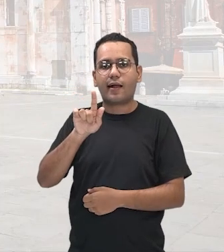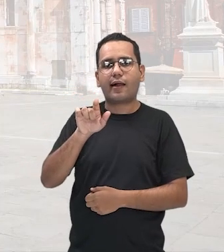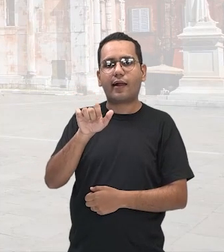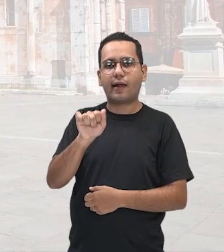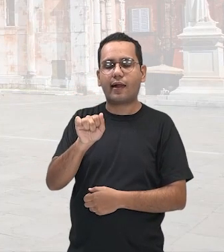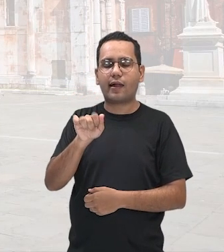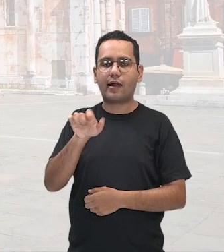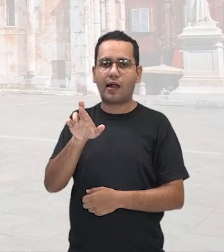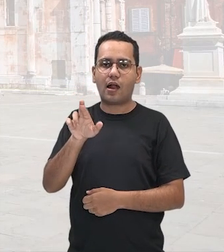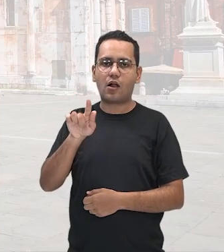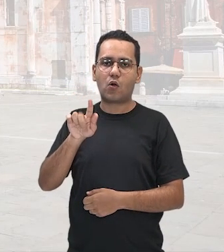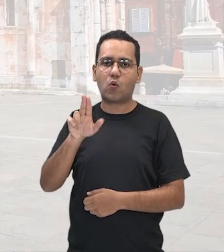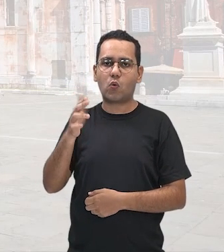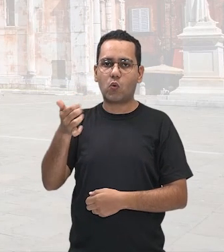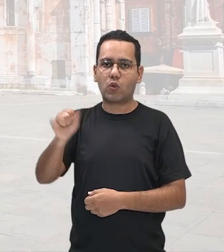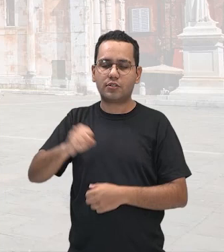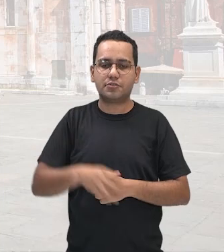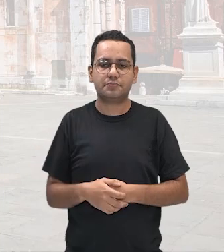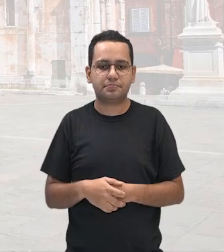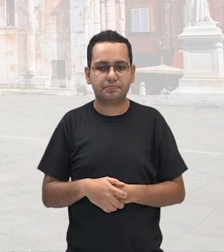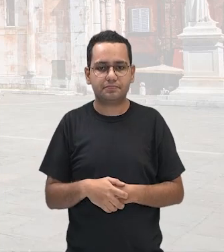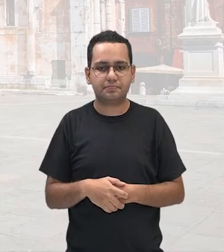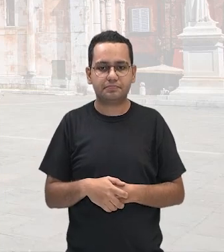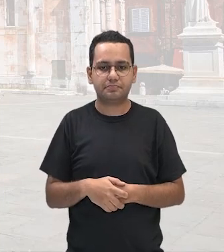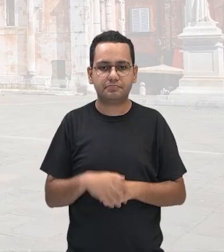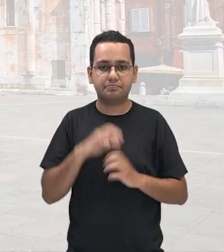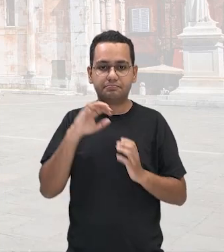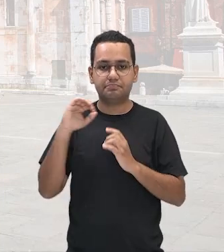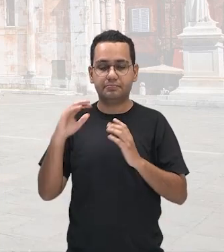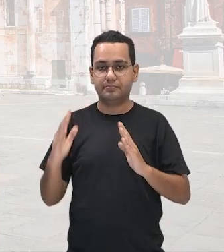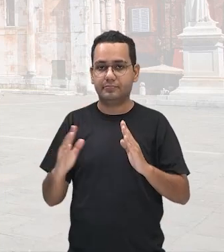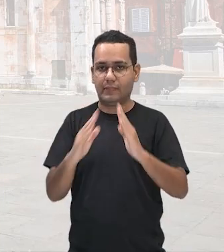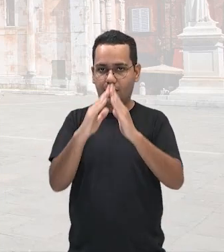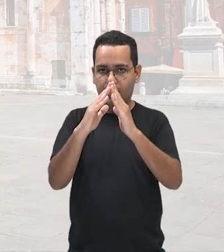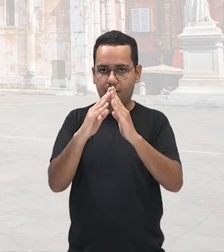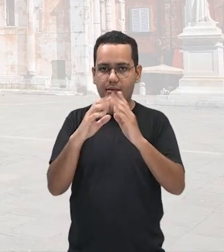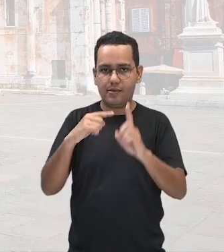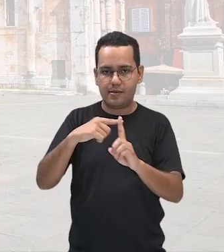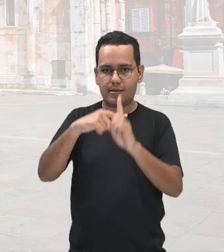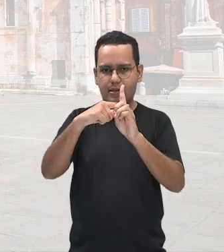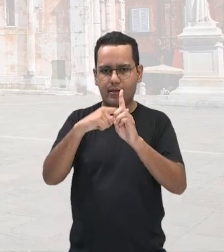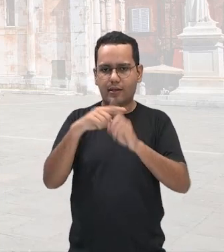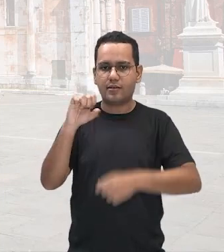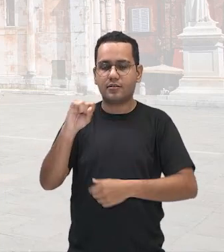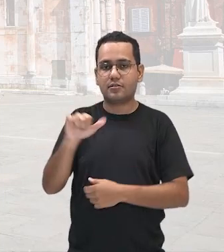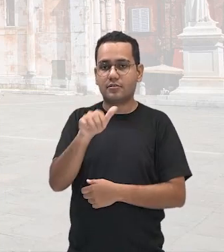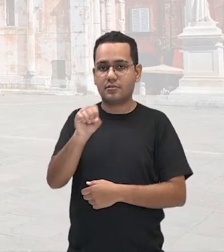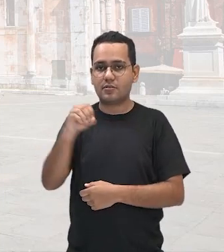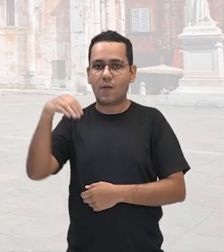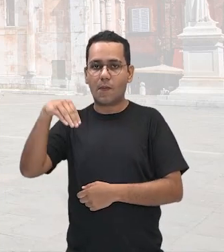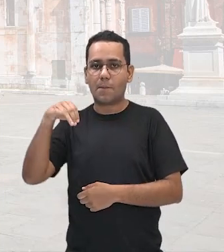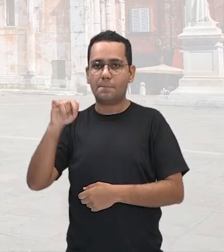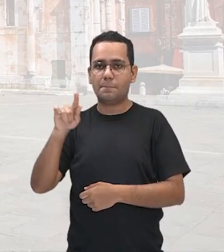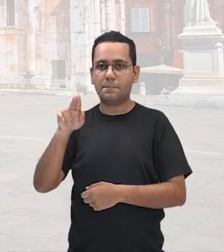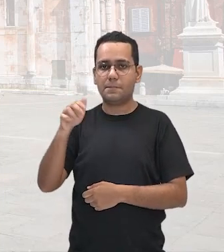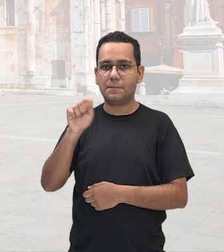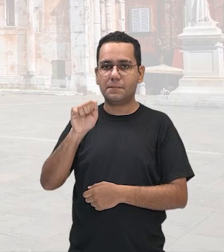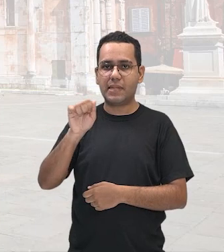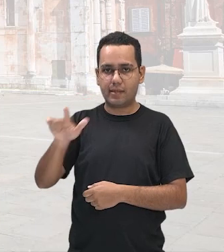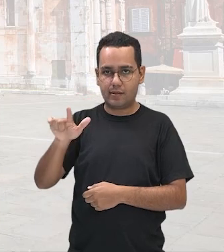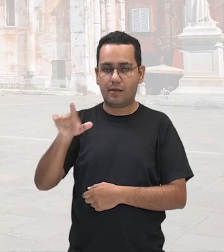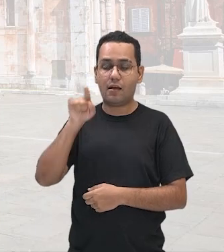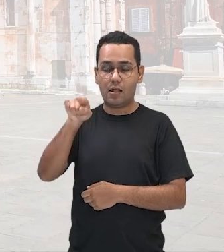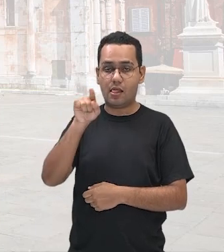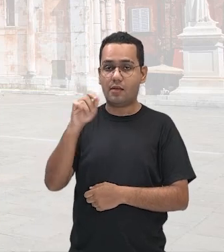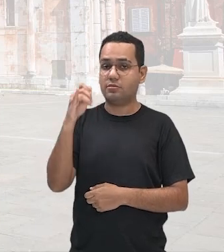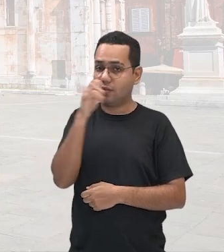que linda! Essa, então, aqui é a igreja de São Miguel, lá na Itália. Ela é, então, tipicamente